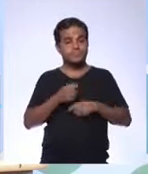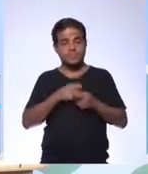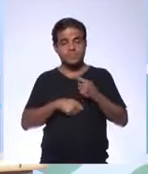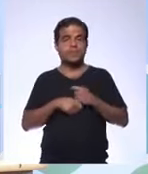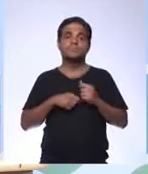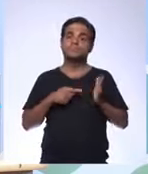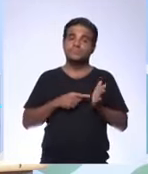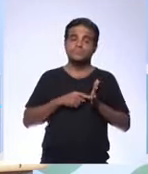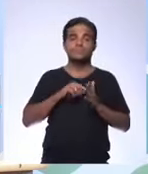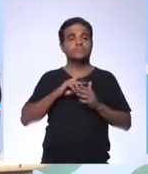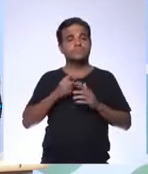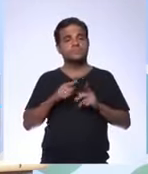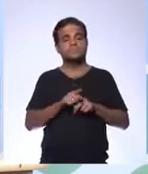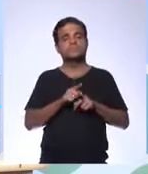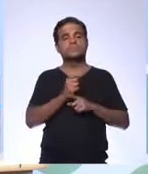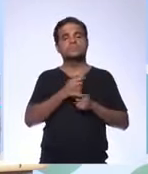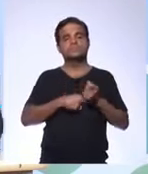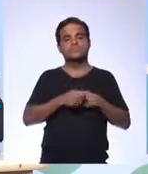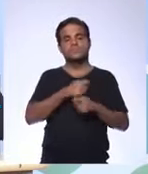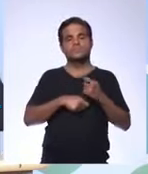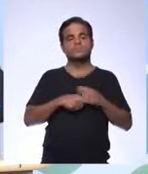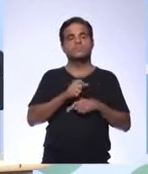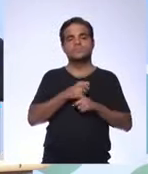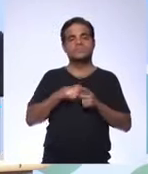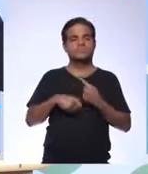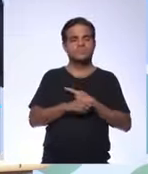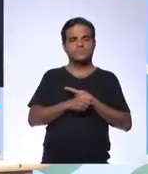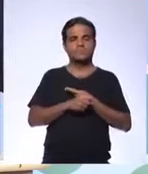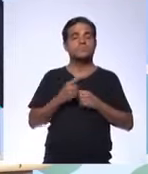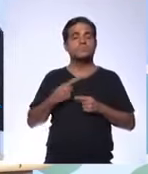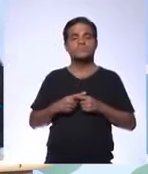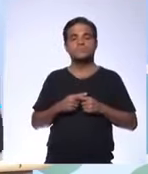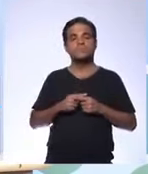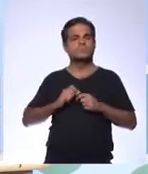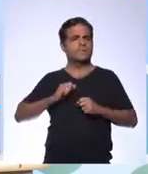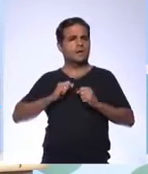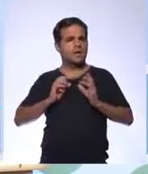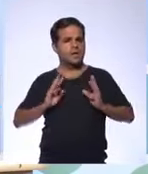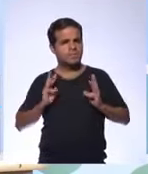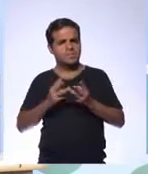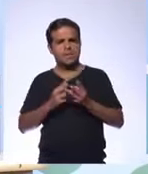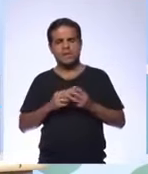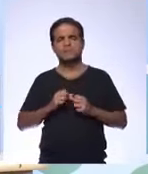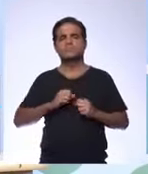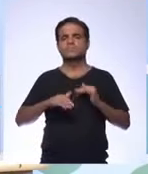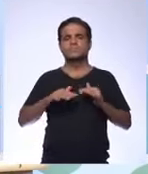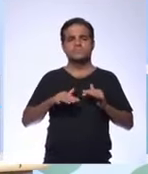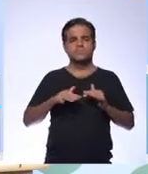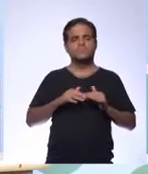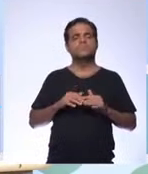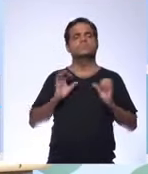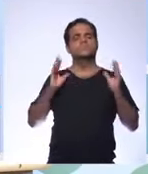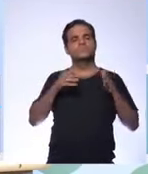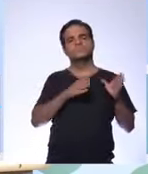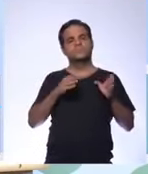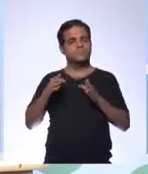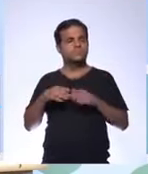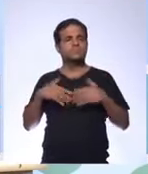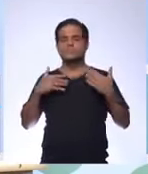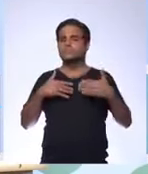do ponto de vista também social, porque a massa de movimentação da sociedade organizada